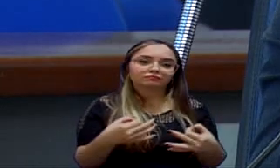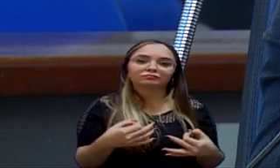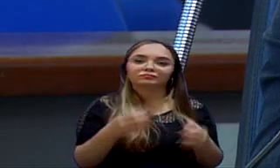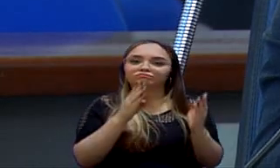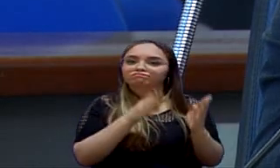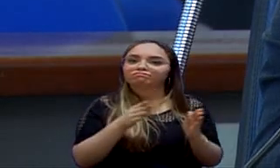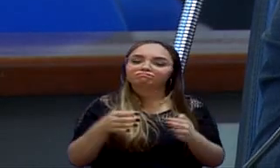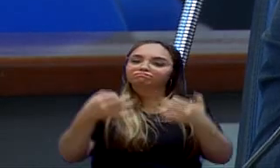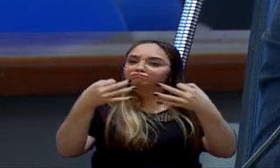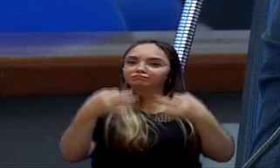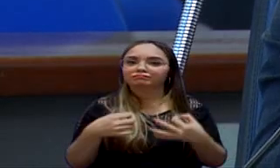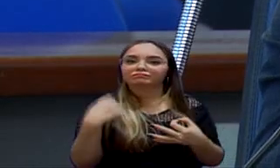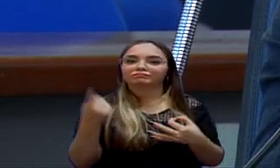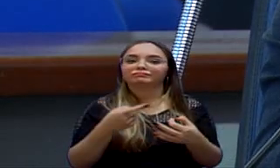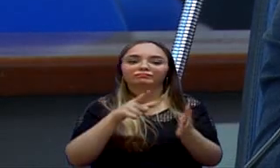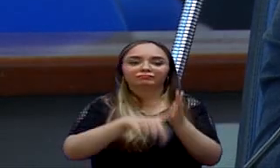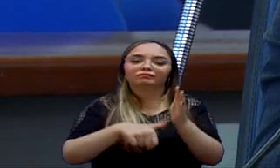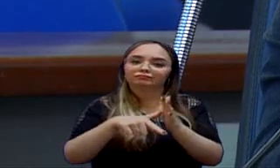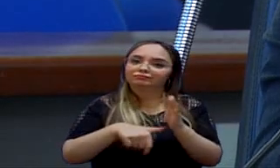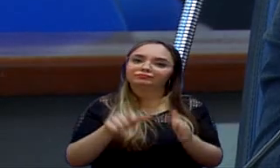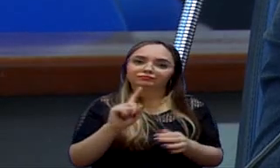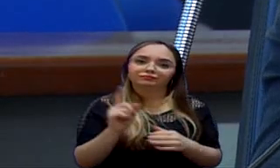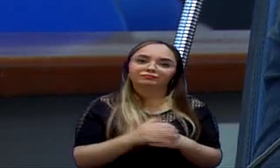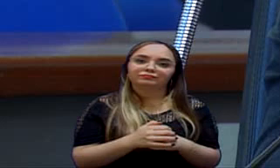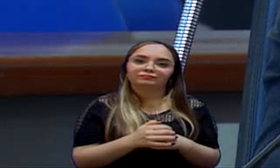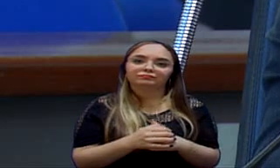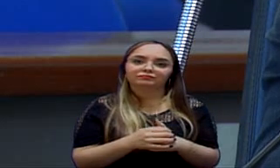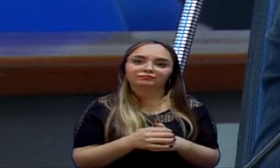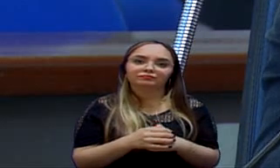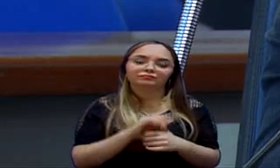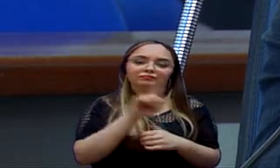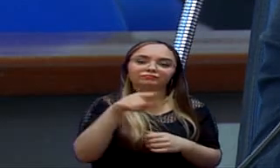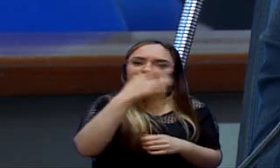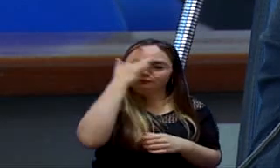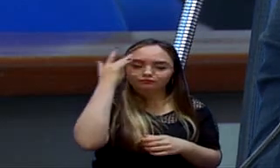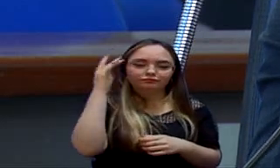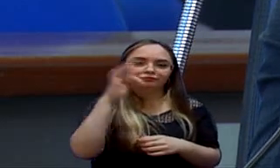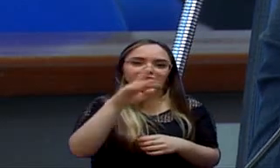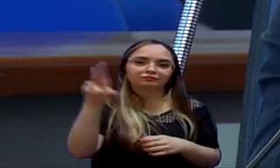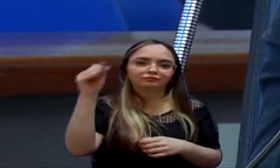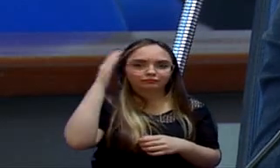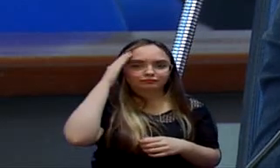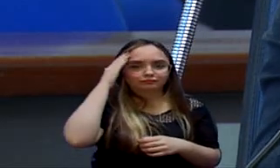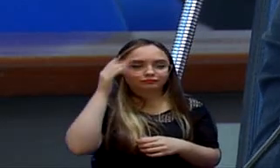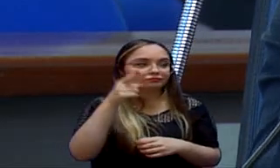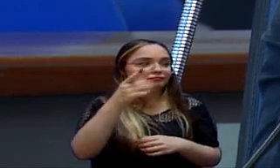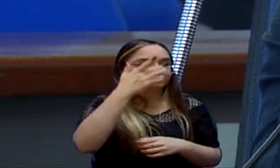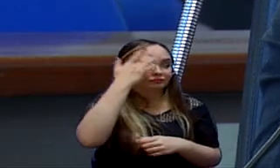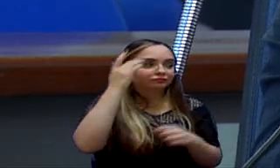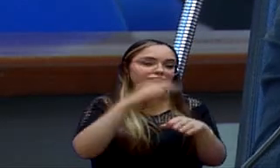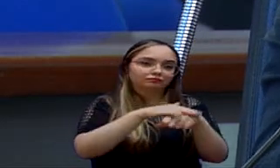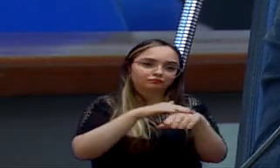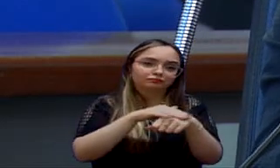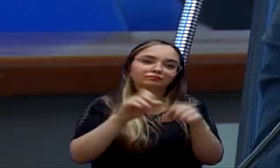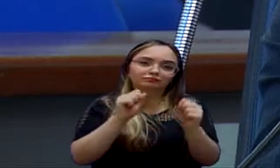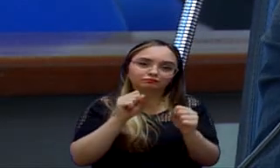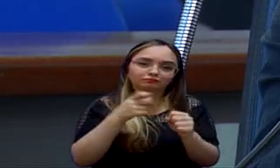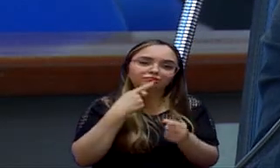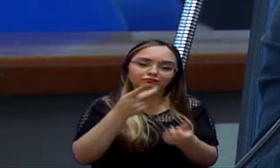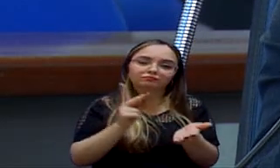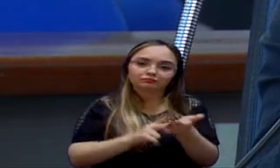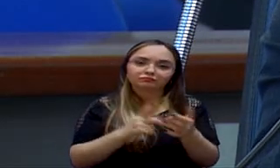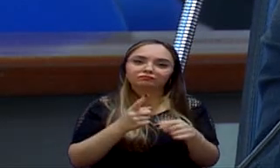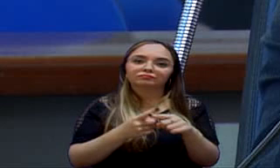muito bem organizada seus prestadores isso é notório né público e notório todo mundo sabe disso qualquer prestador que a senhora conversou pode afirmar isso para a senhora